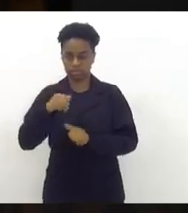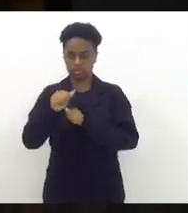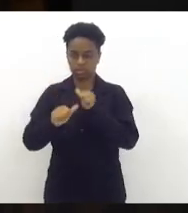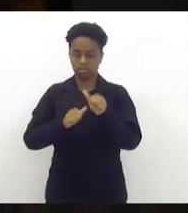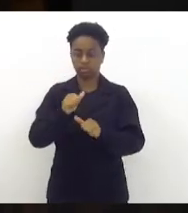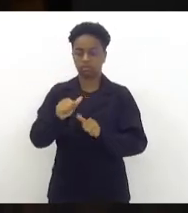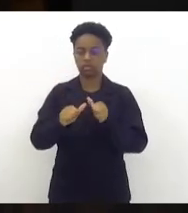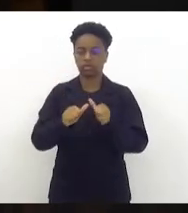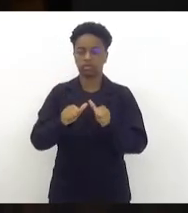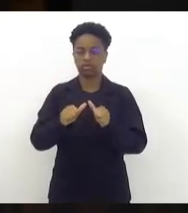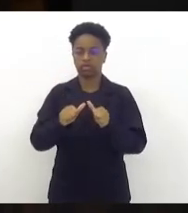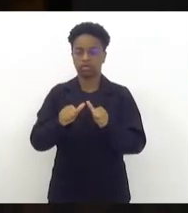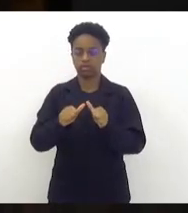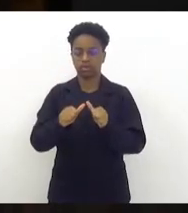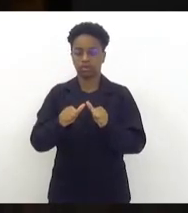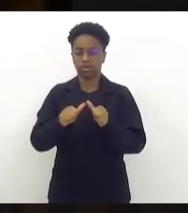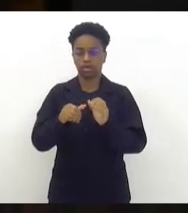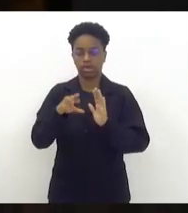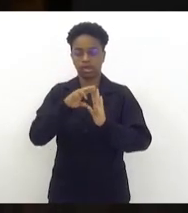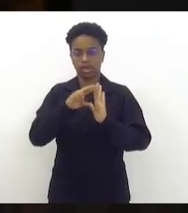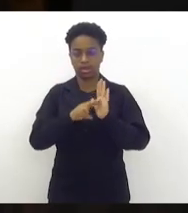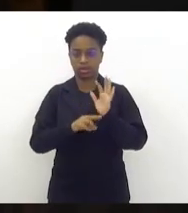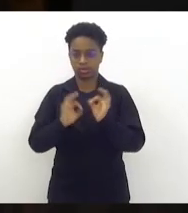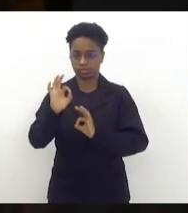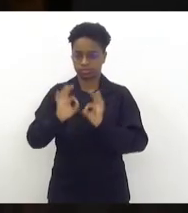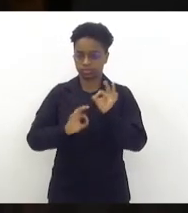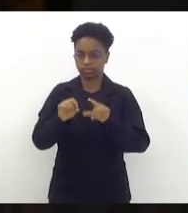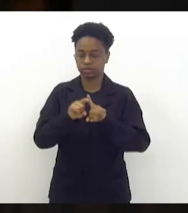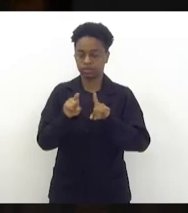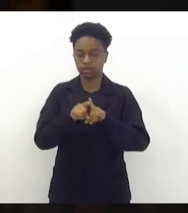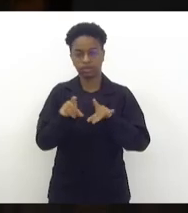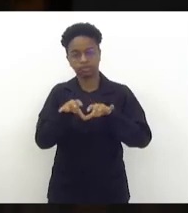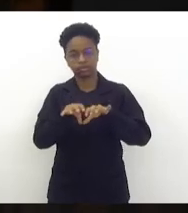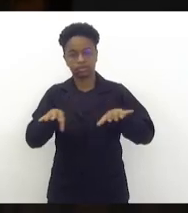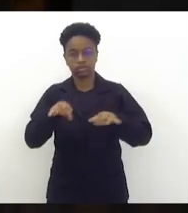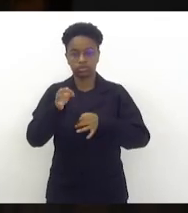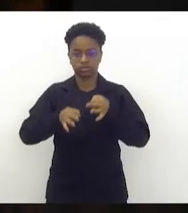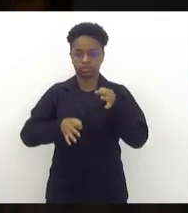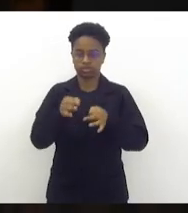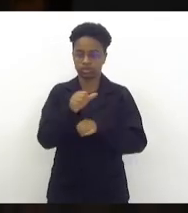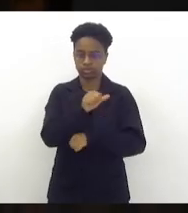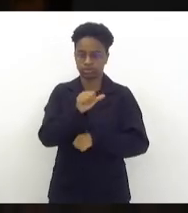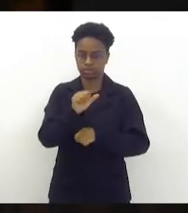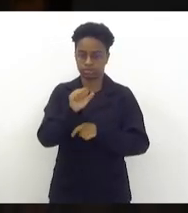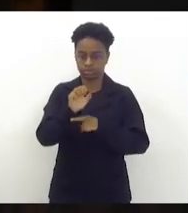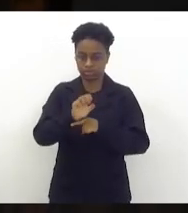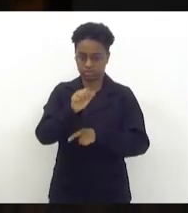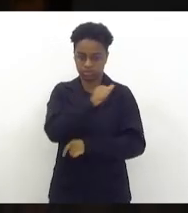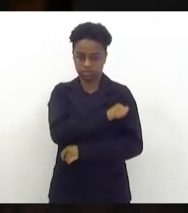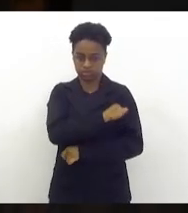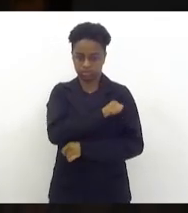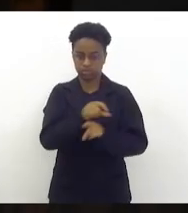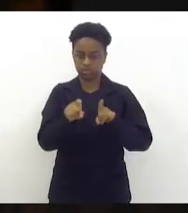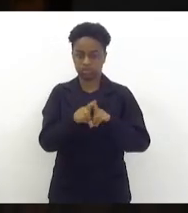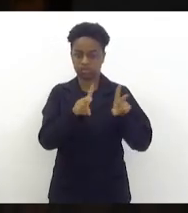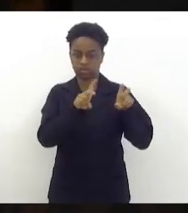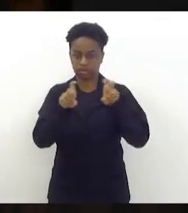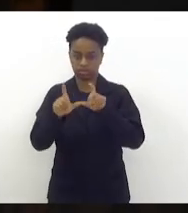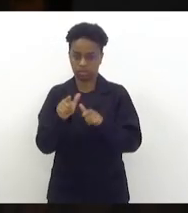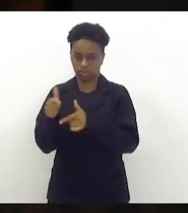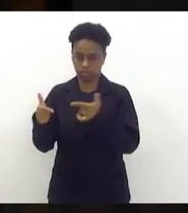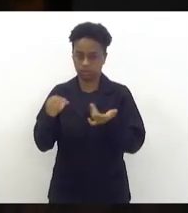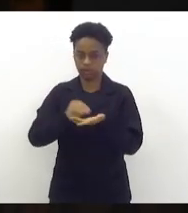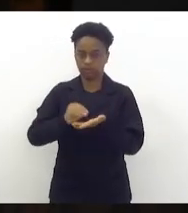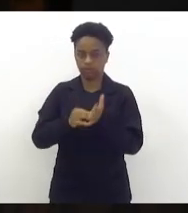do Código de Organização e Divisão Judiciárias do Estado do Rio de Janeiro e dá outras providências, pendendo